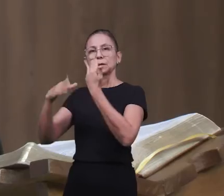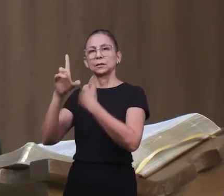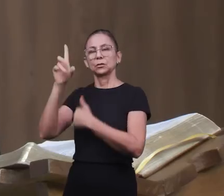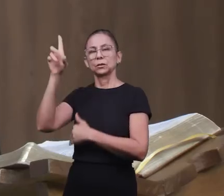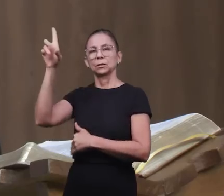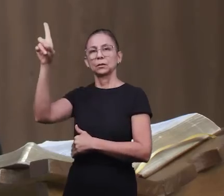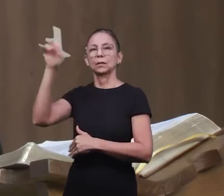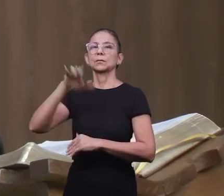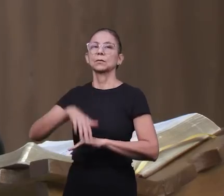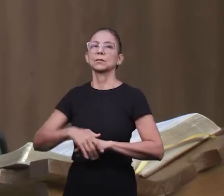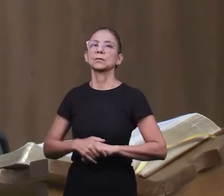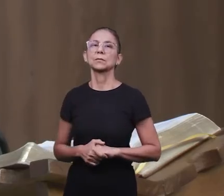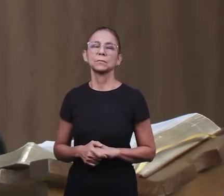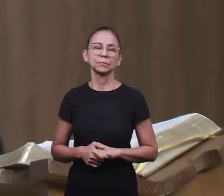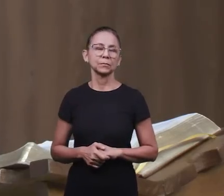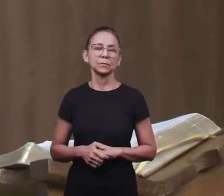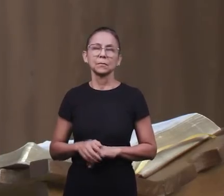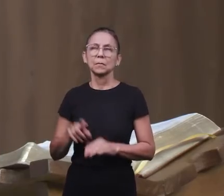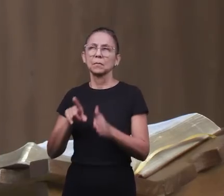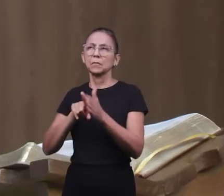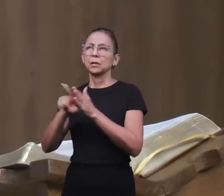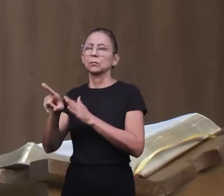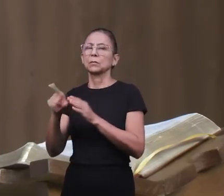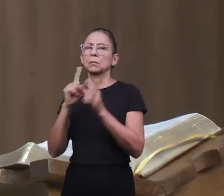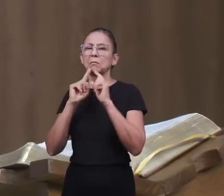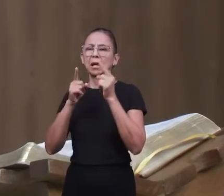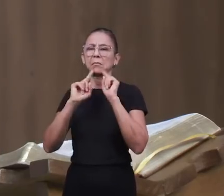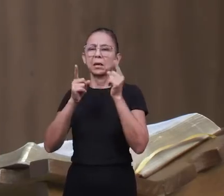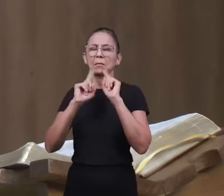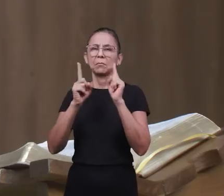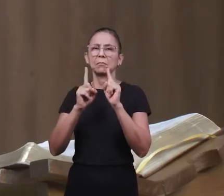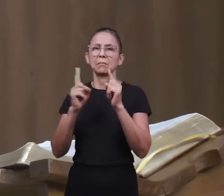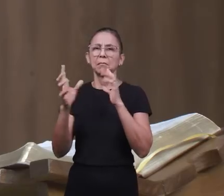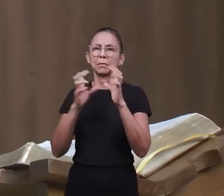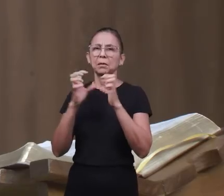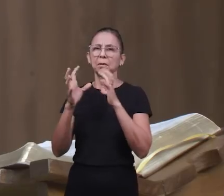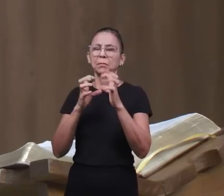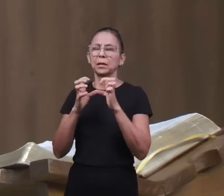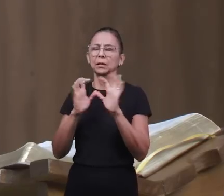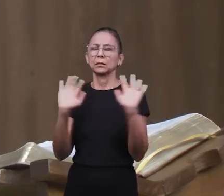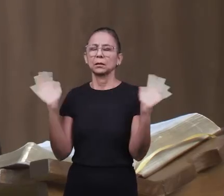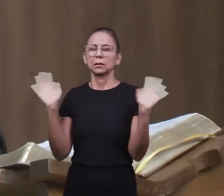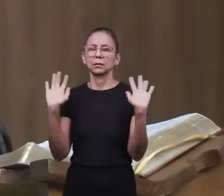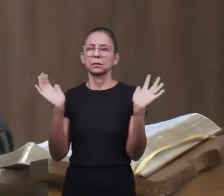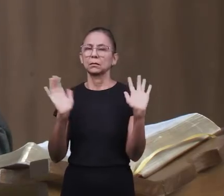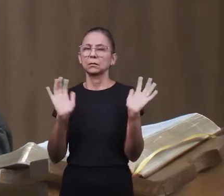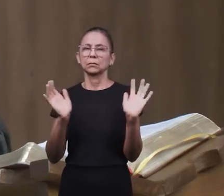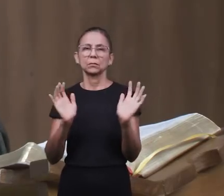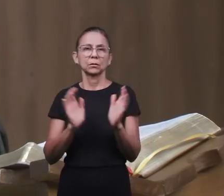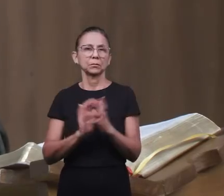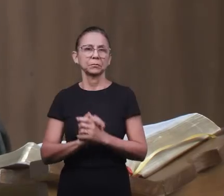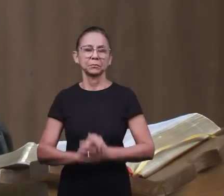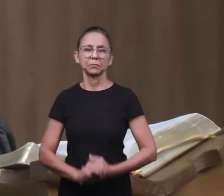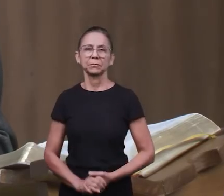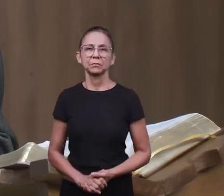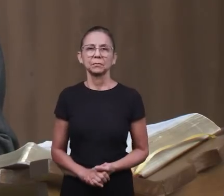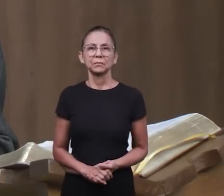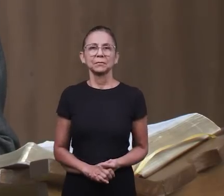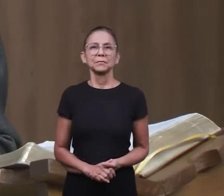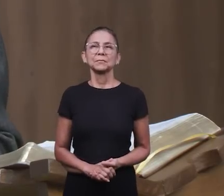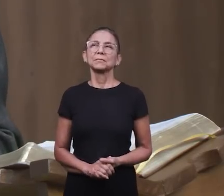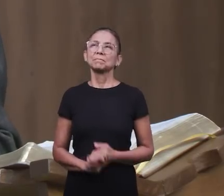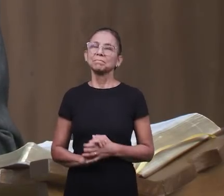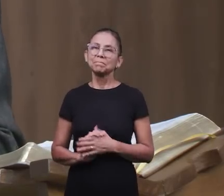na humildade. Ou seja, sem questionar, sem murmurar, sem discutir, sem contestar aquilo que o Senhor